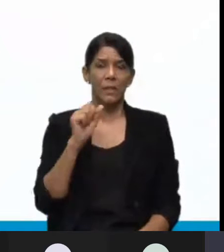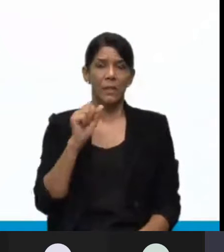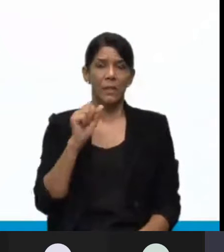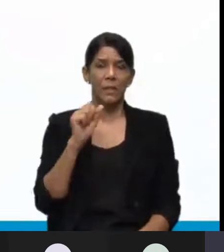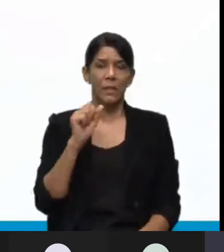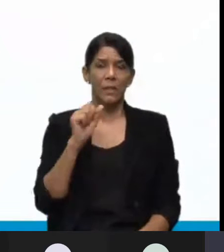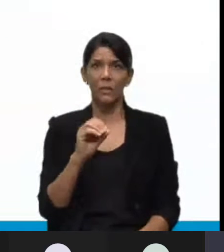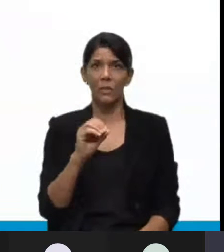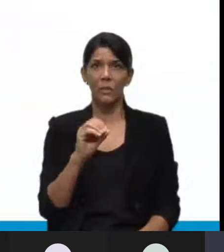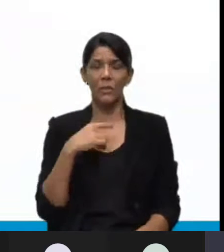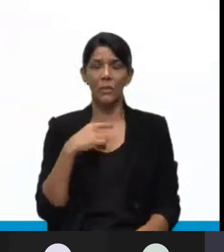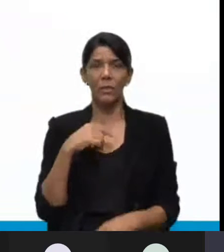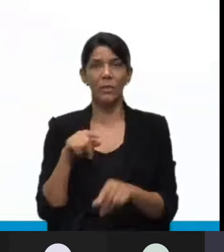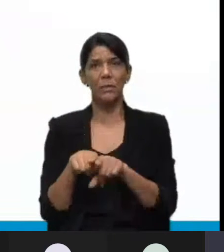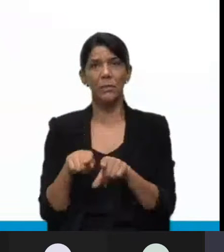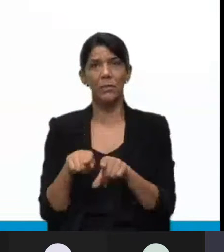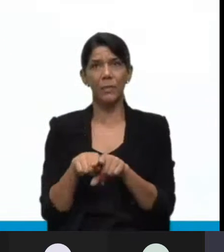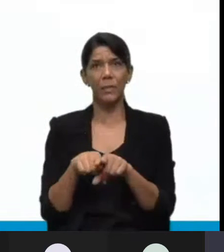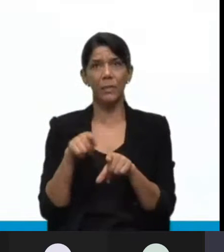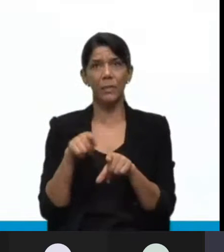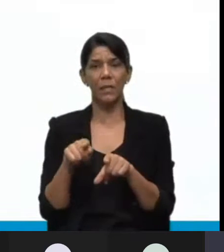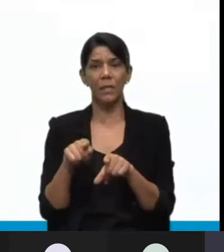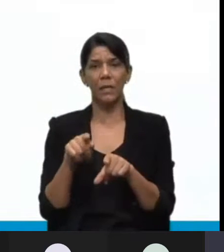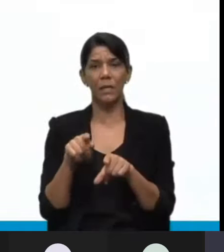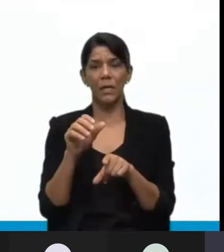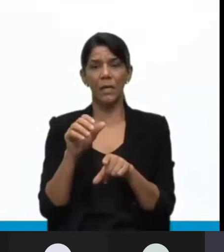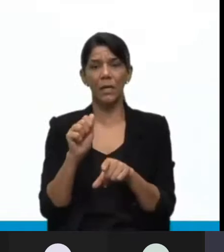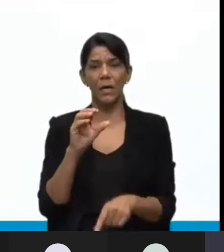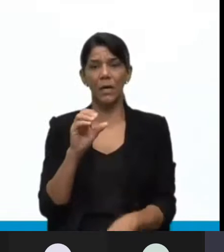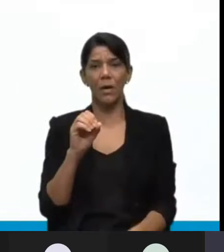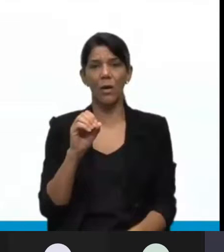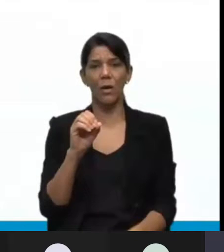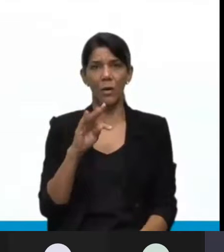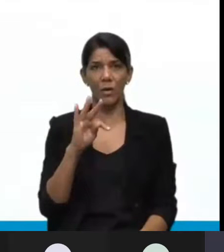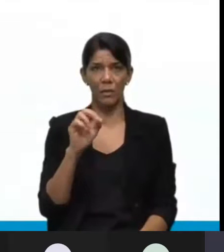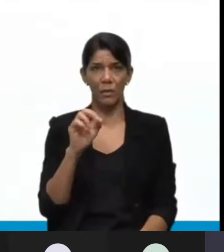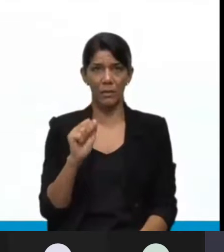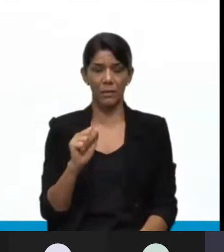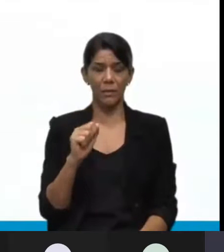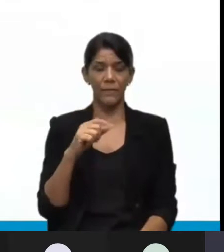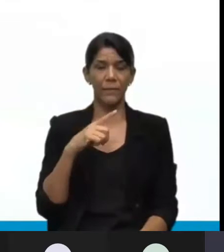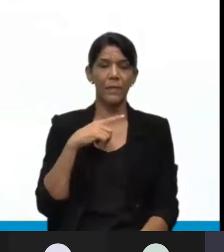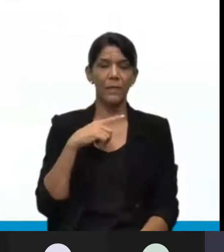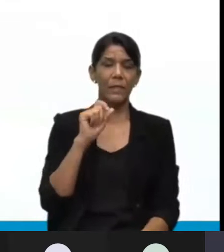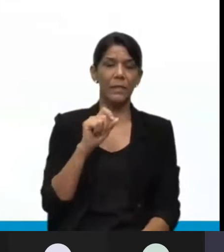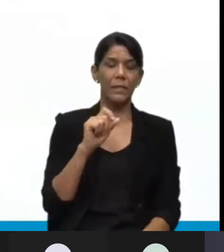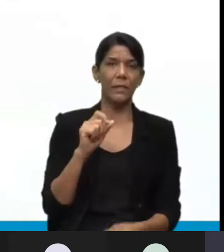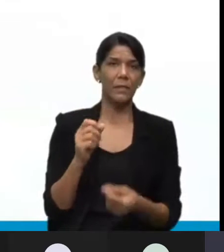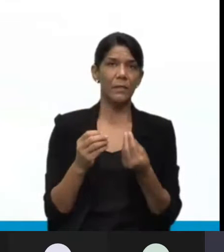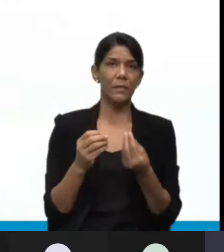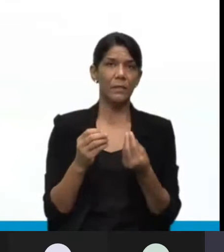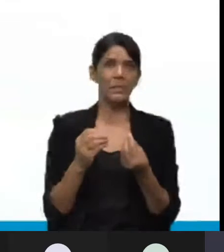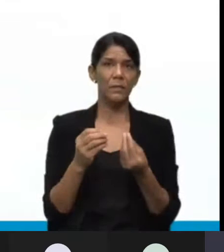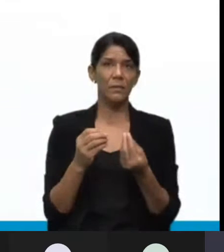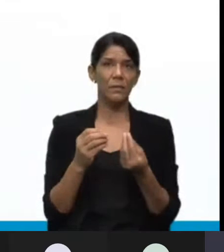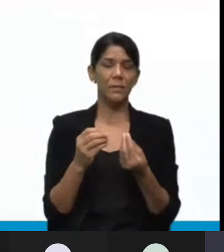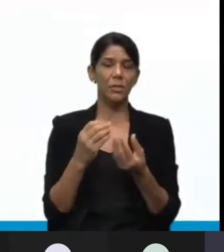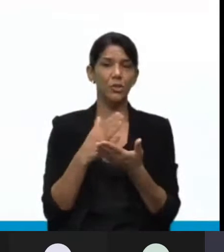arco aórtico e aqui, de fato, a aorta, né? A aorta, ela